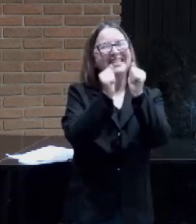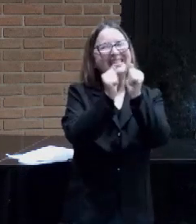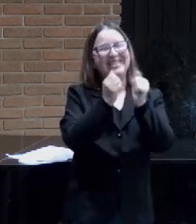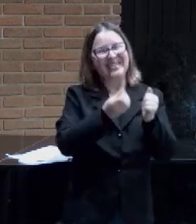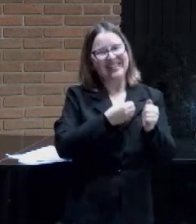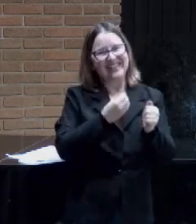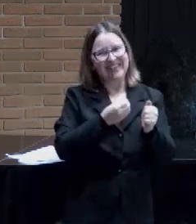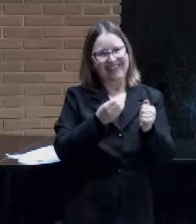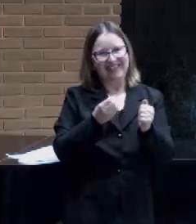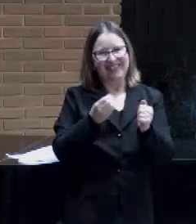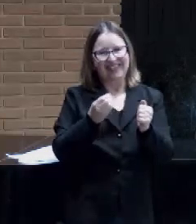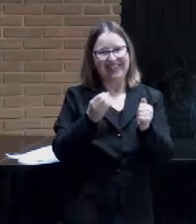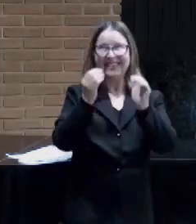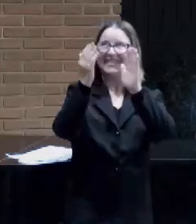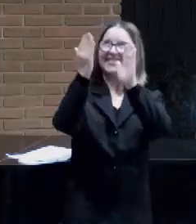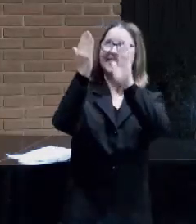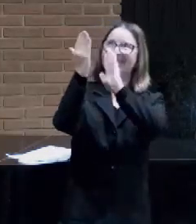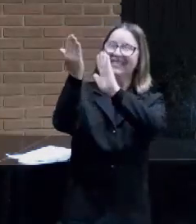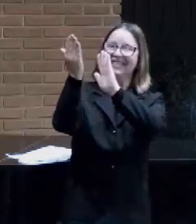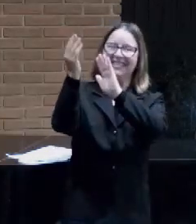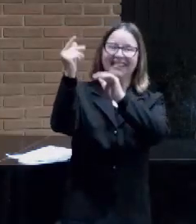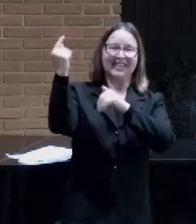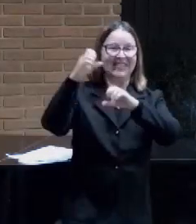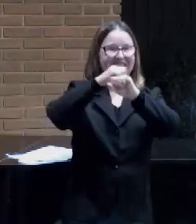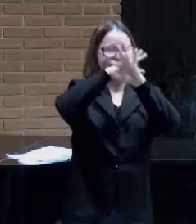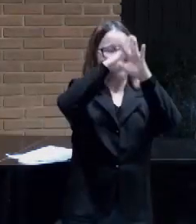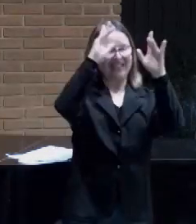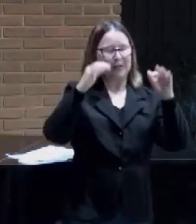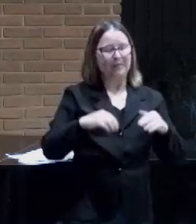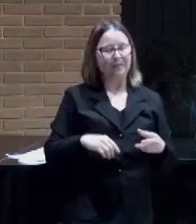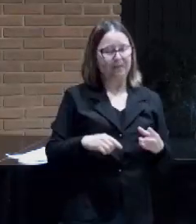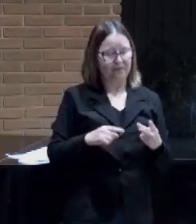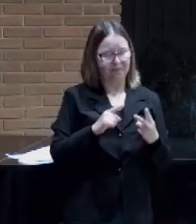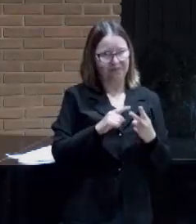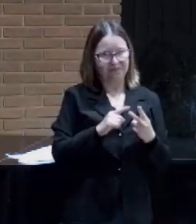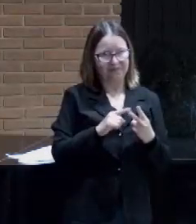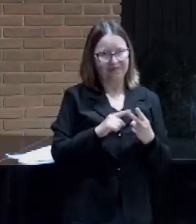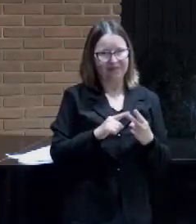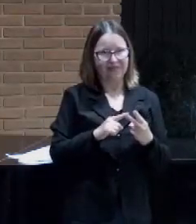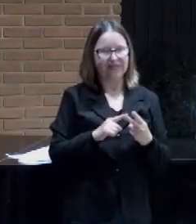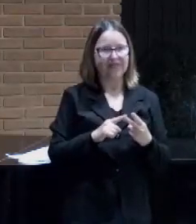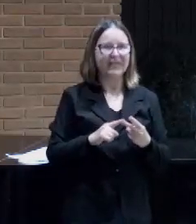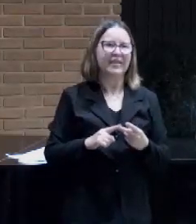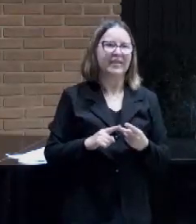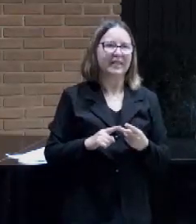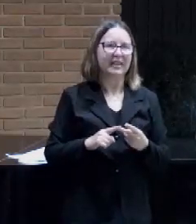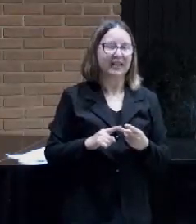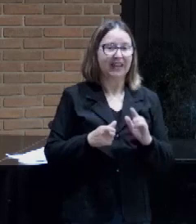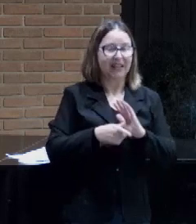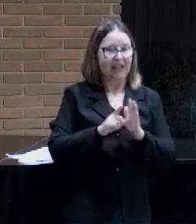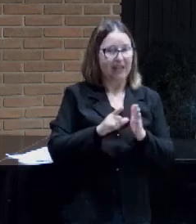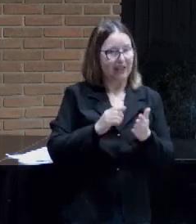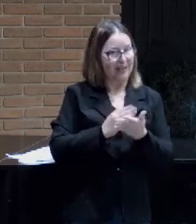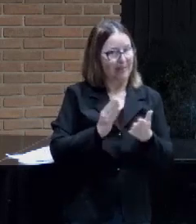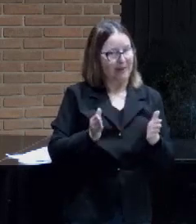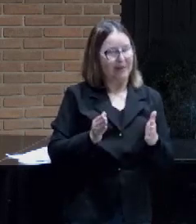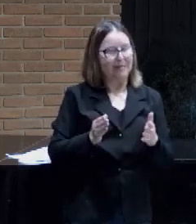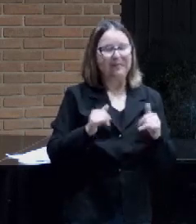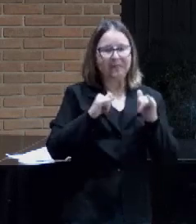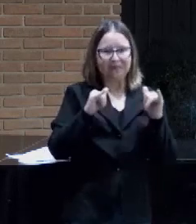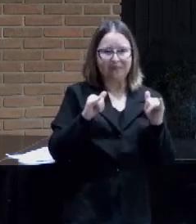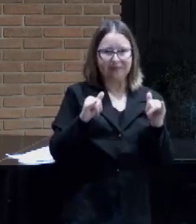glória. A segunda coisa que eu quero falar antes de encerrar o sermão, meus irmãos, é sobre a